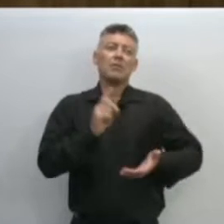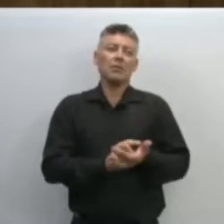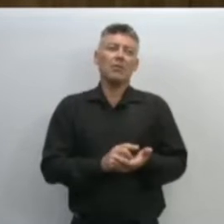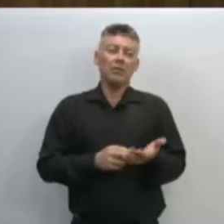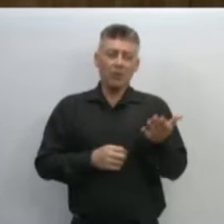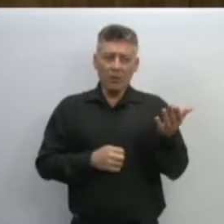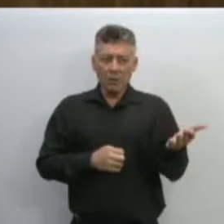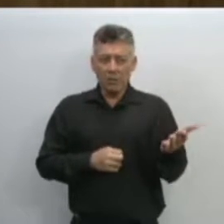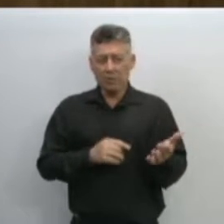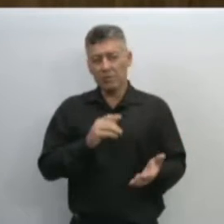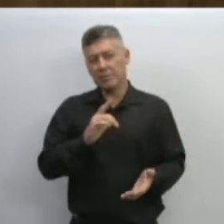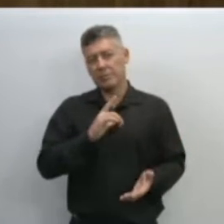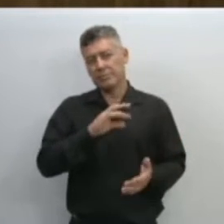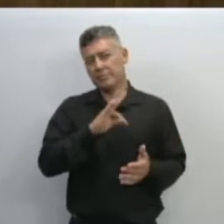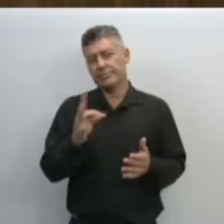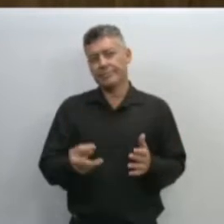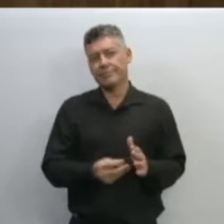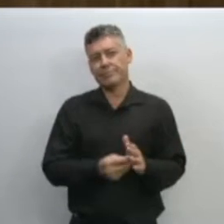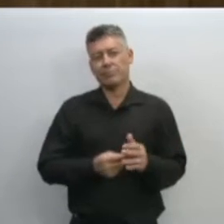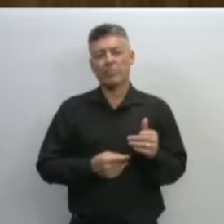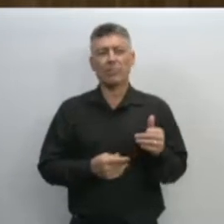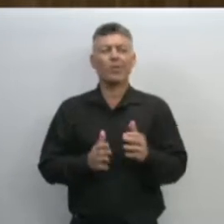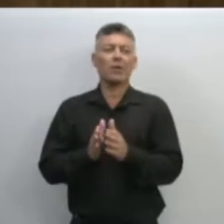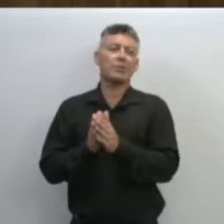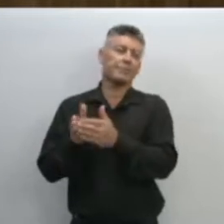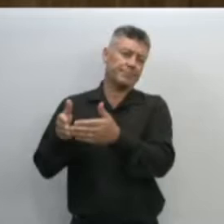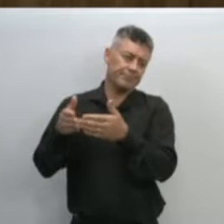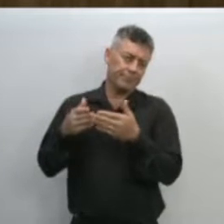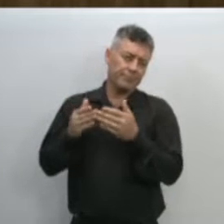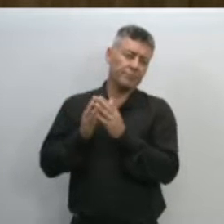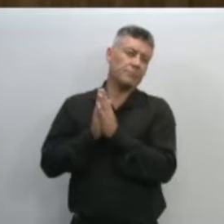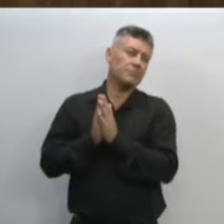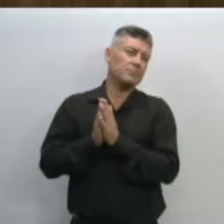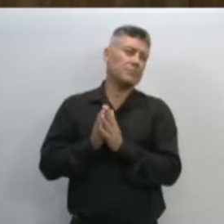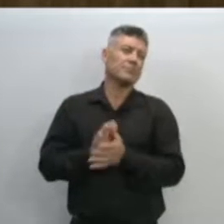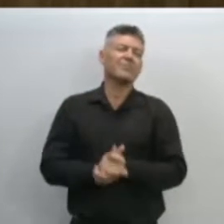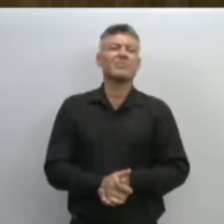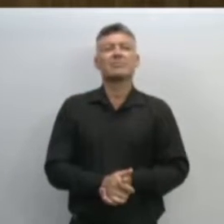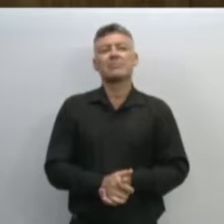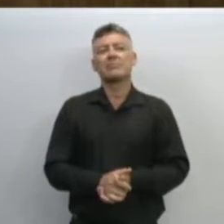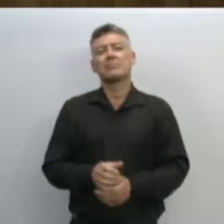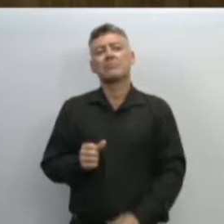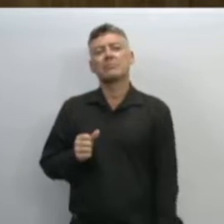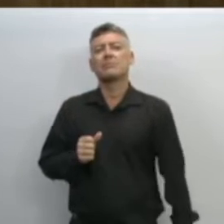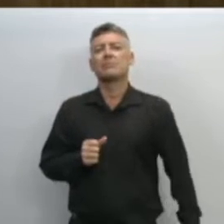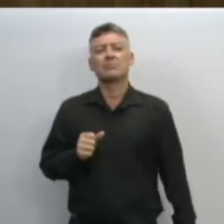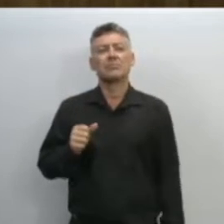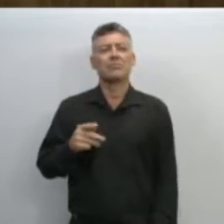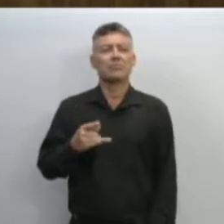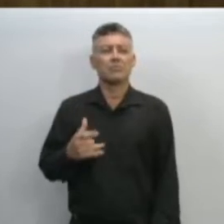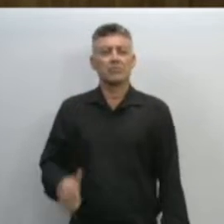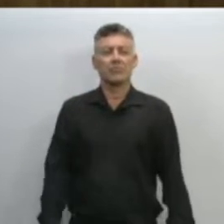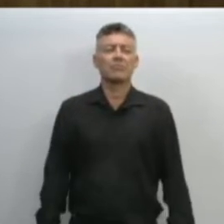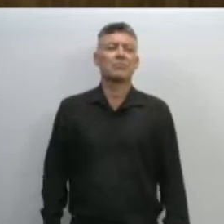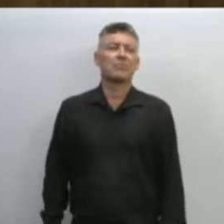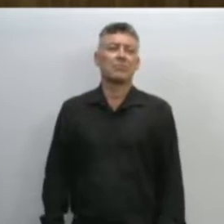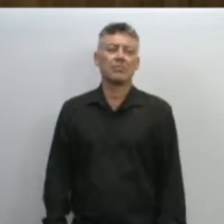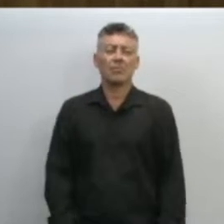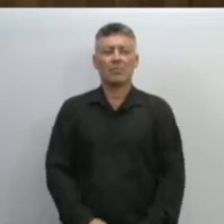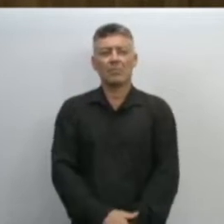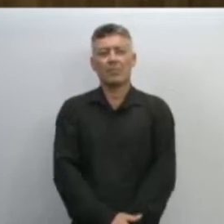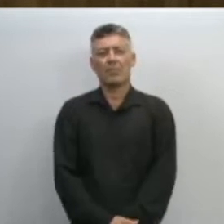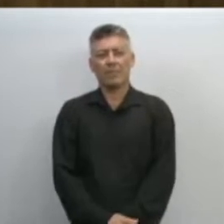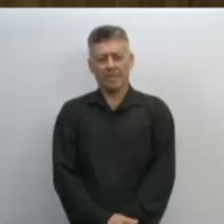tem tudo, né? Então fica aqui o meu apelo. Uma parte também. Pois não, vereadora Ana Paula. Só para me somar à sua